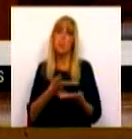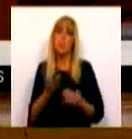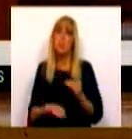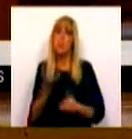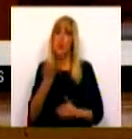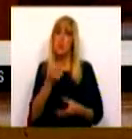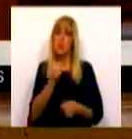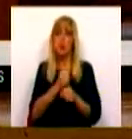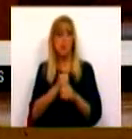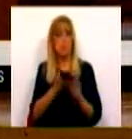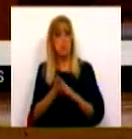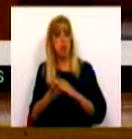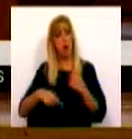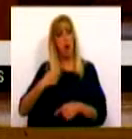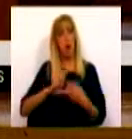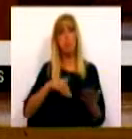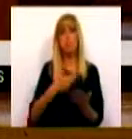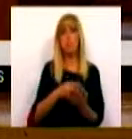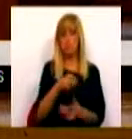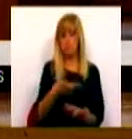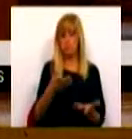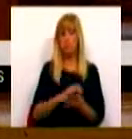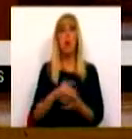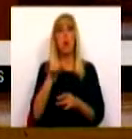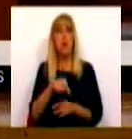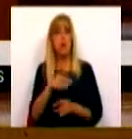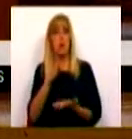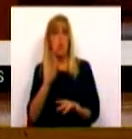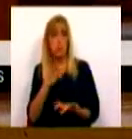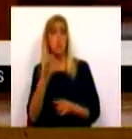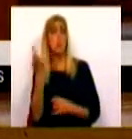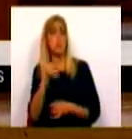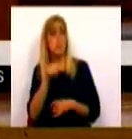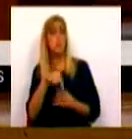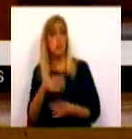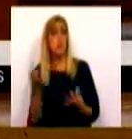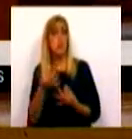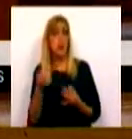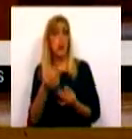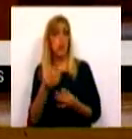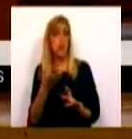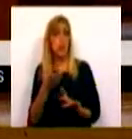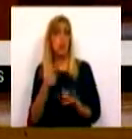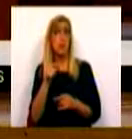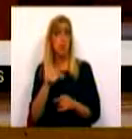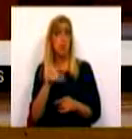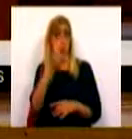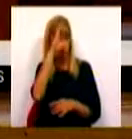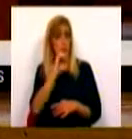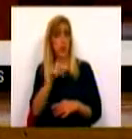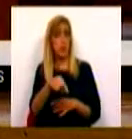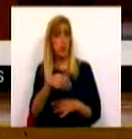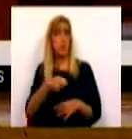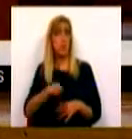mais emprego que as geram. E isso só passou a acontecer, repito, com este governo